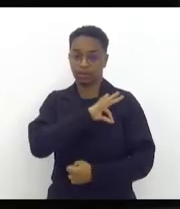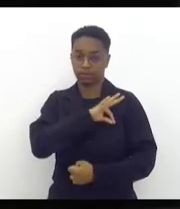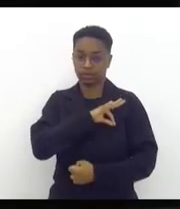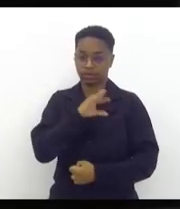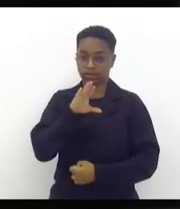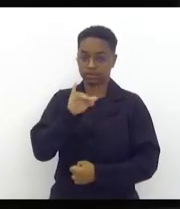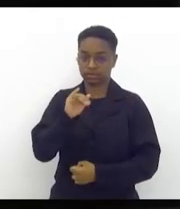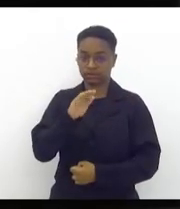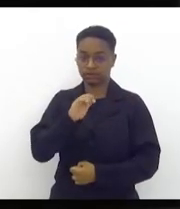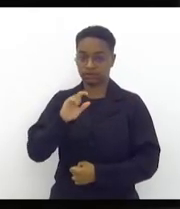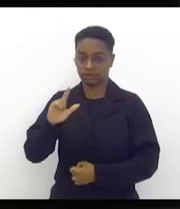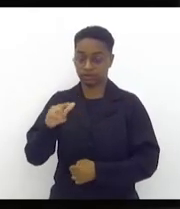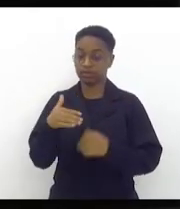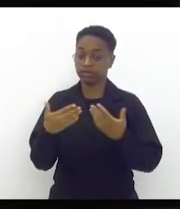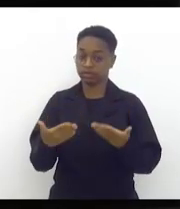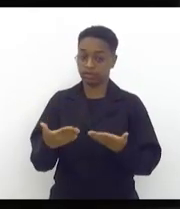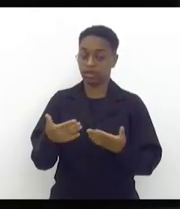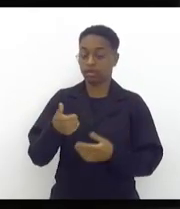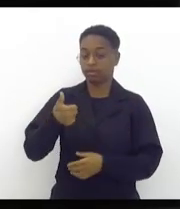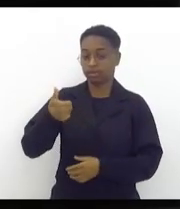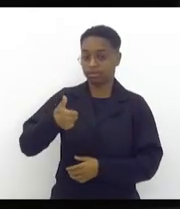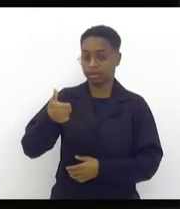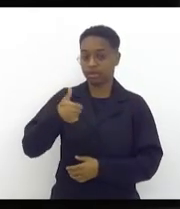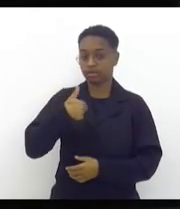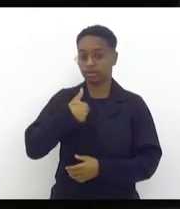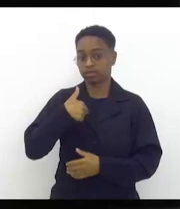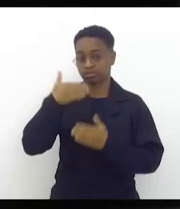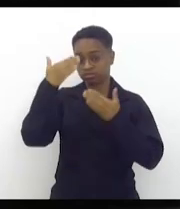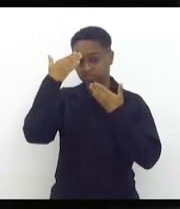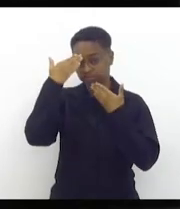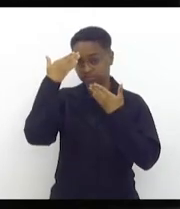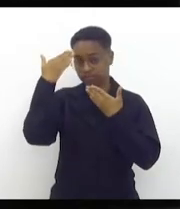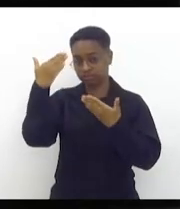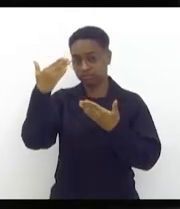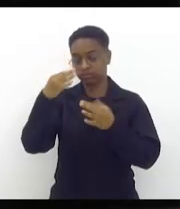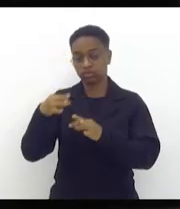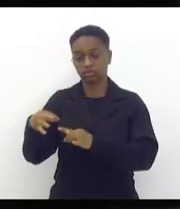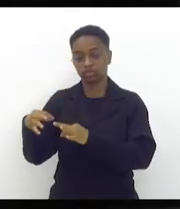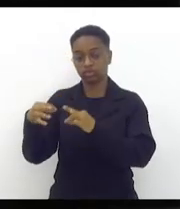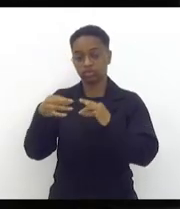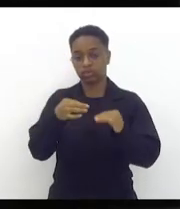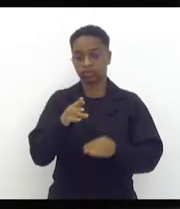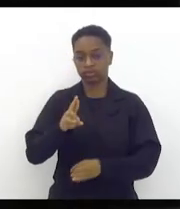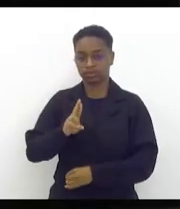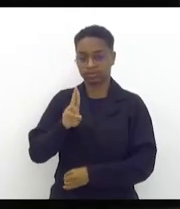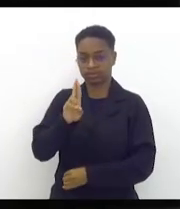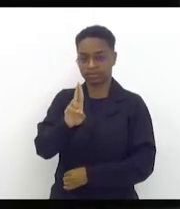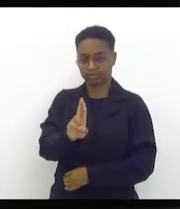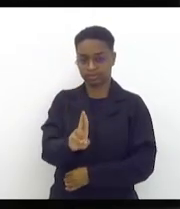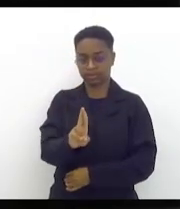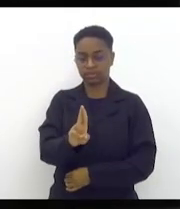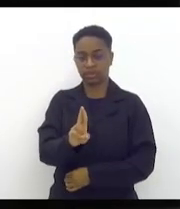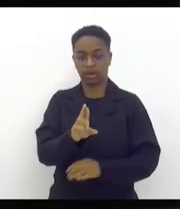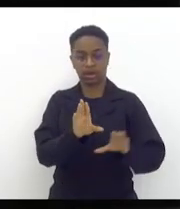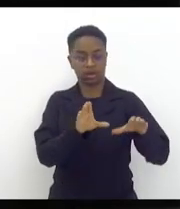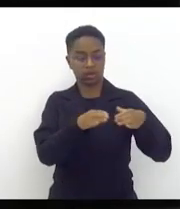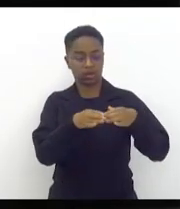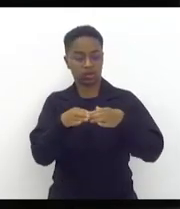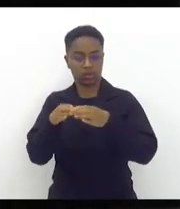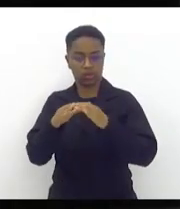civis. Em primeiro lugar, eu quero agradecer a todas as representações classistas